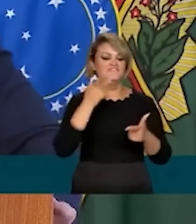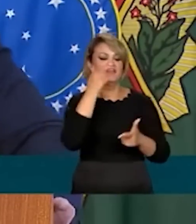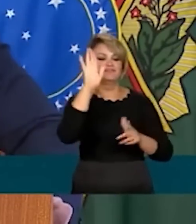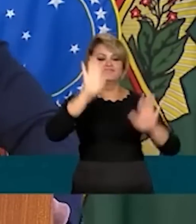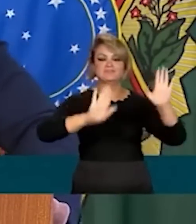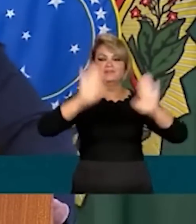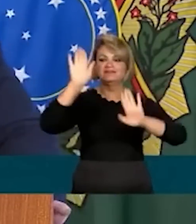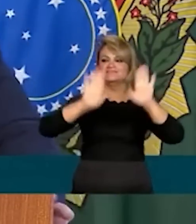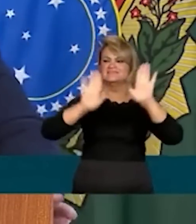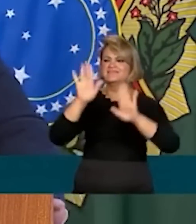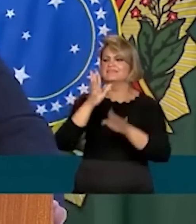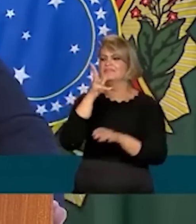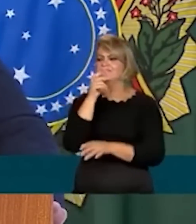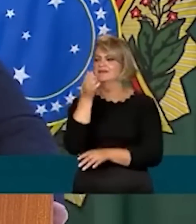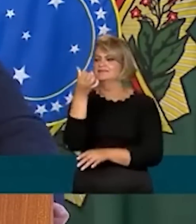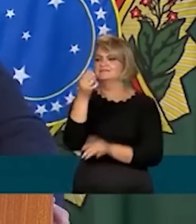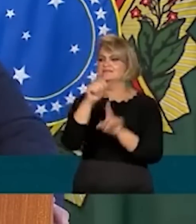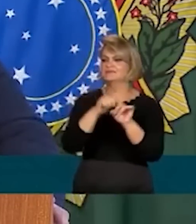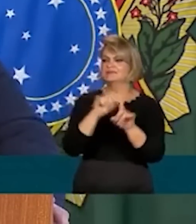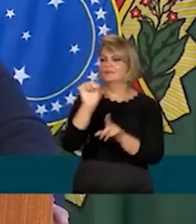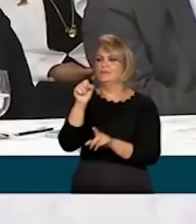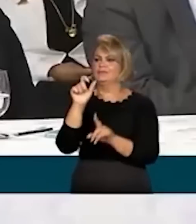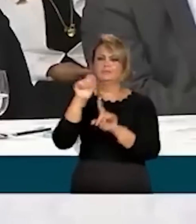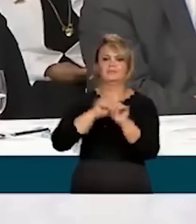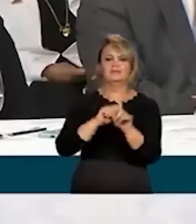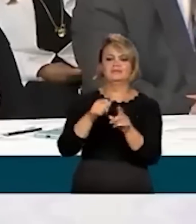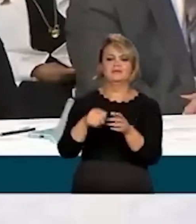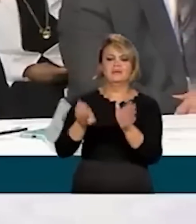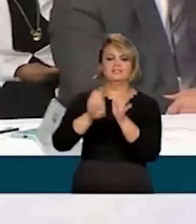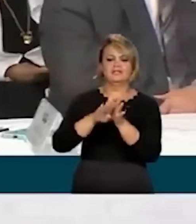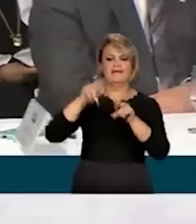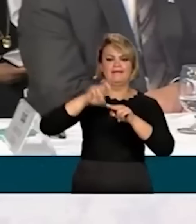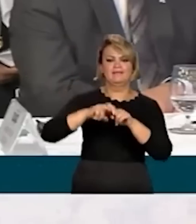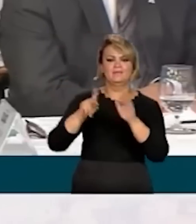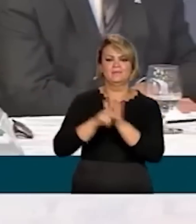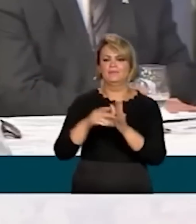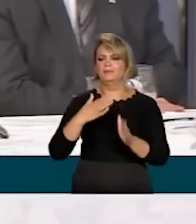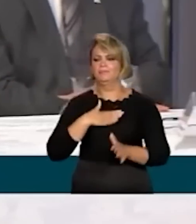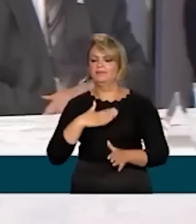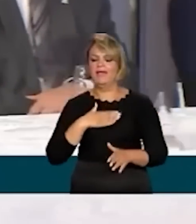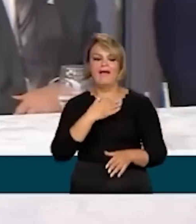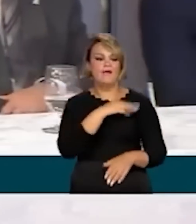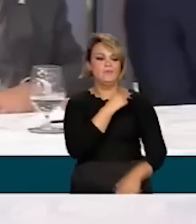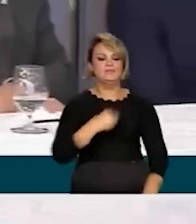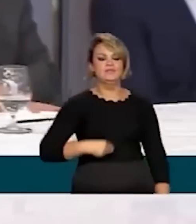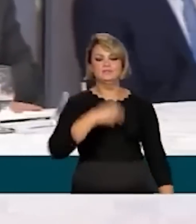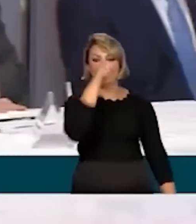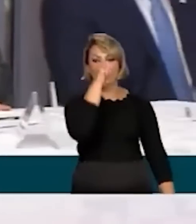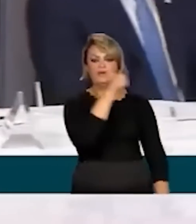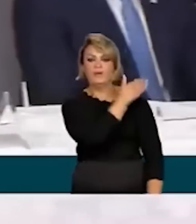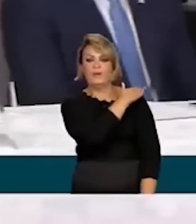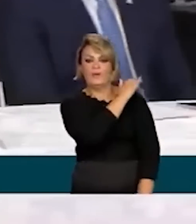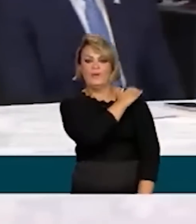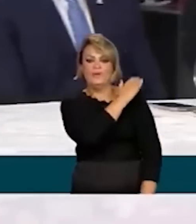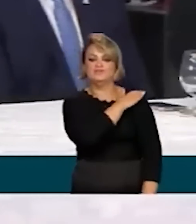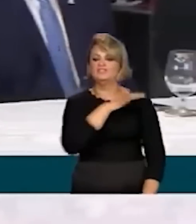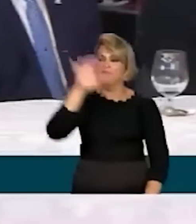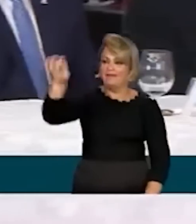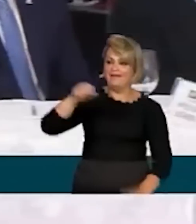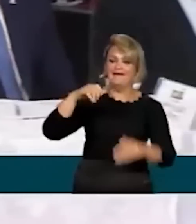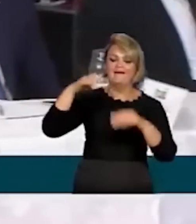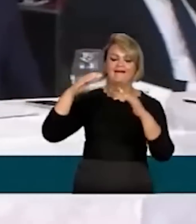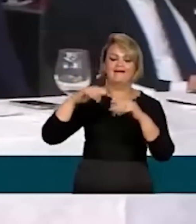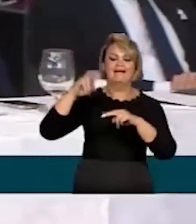uma licitação parece que é 6 meses 5 meses 8 meses e o Ricota Não tá conseguindo eu vou trazer uma cadeira de